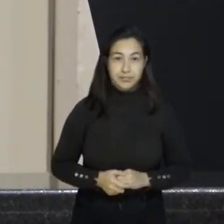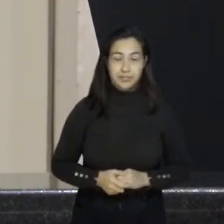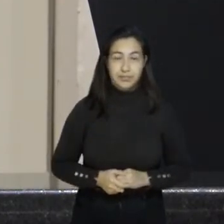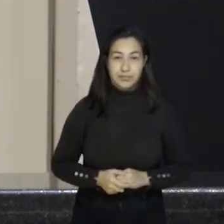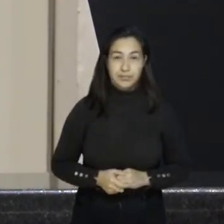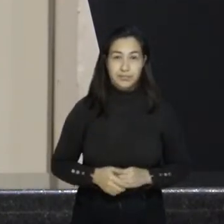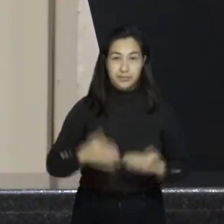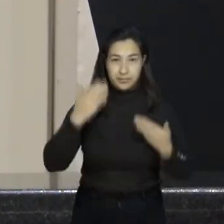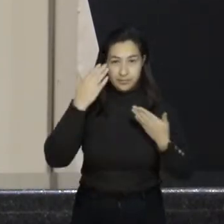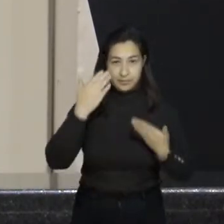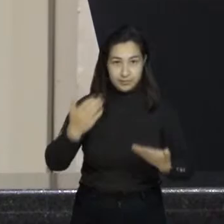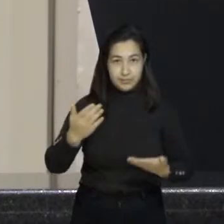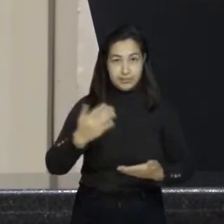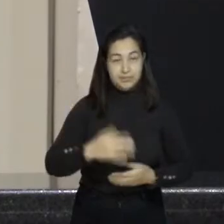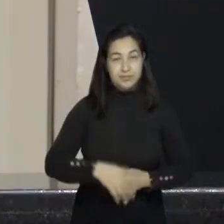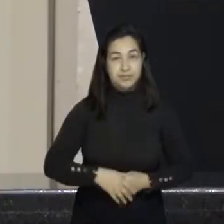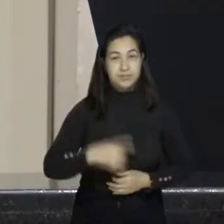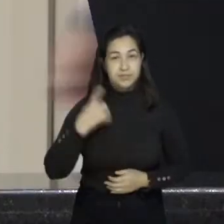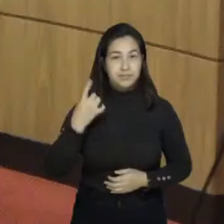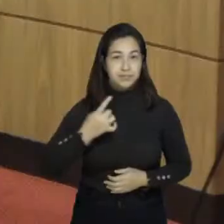Obrigado deputado